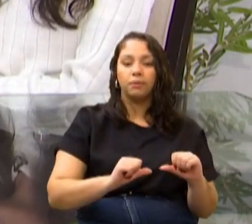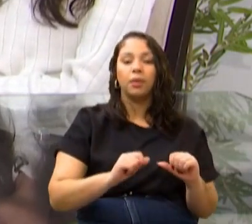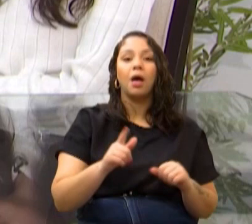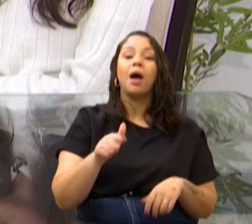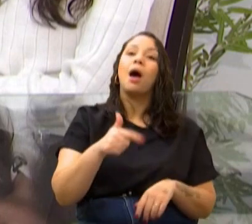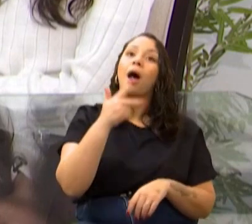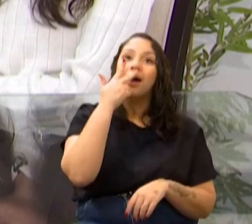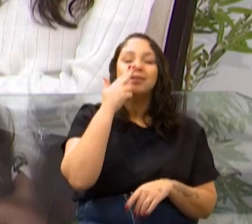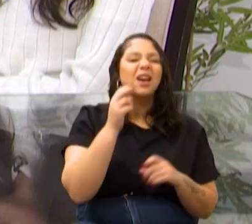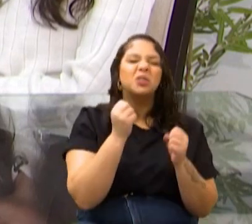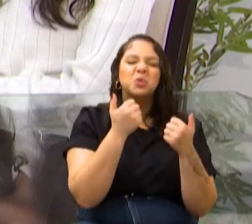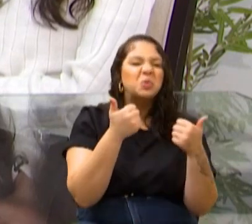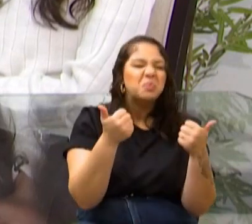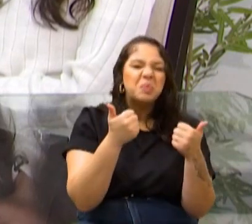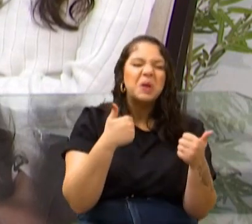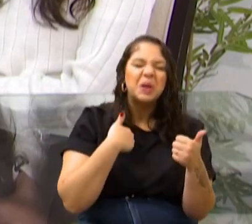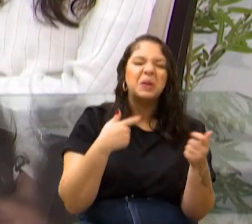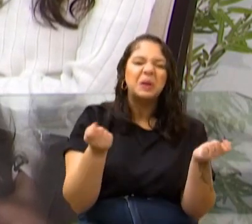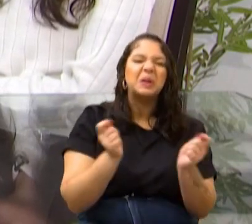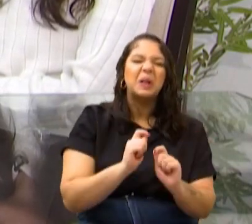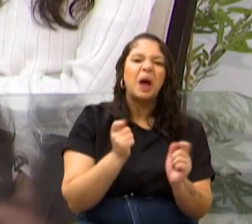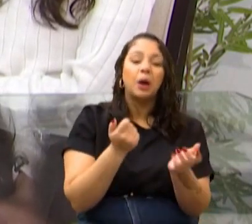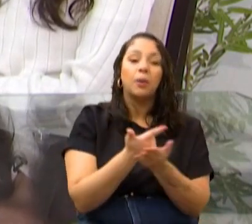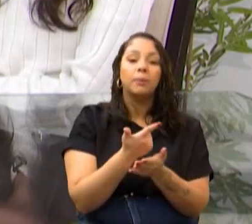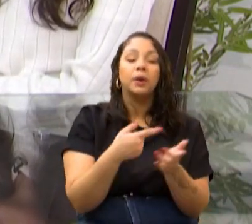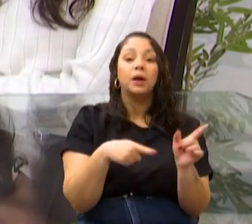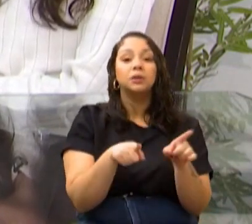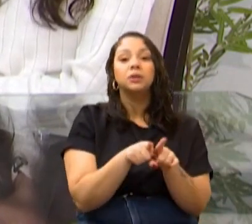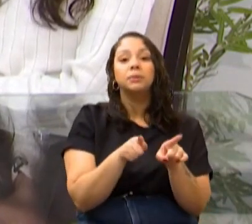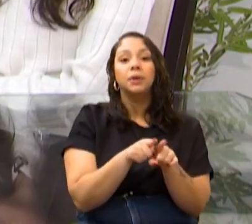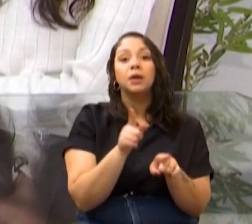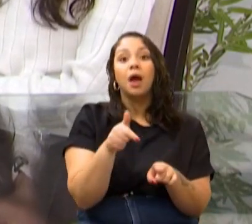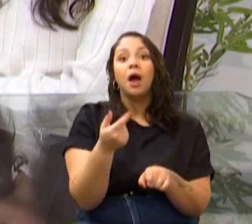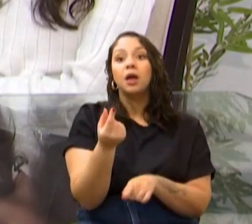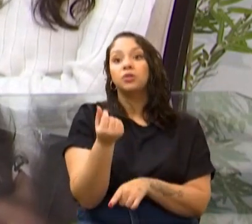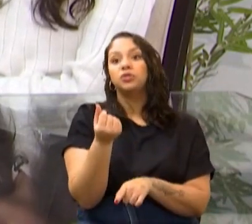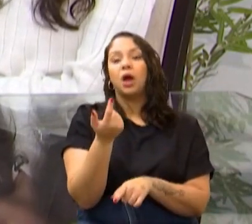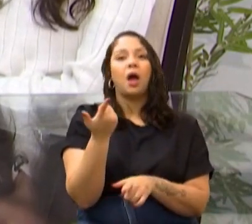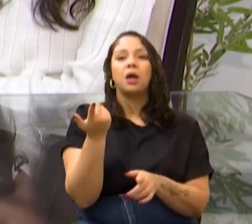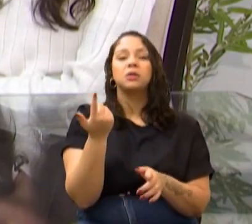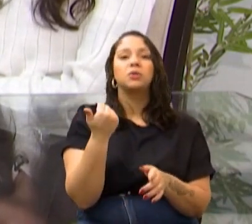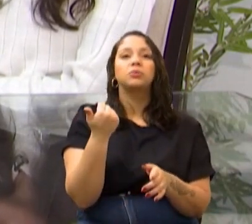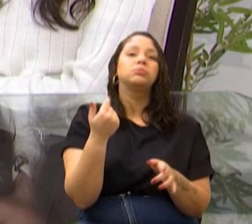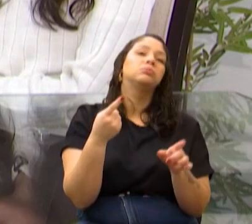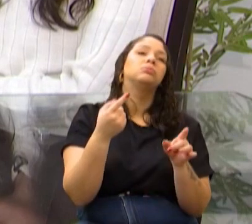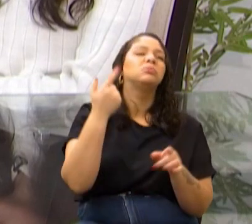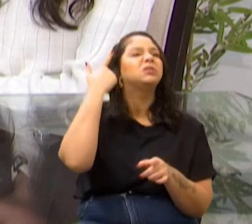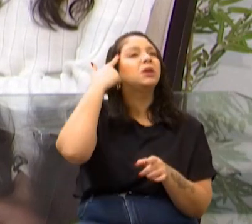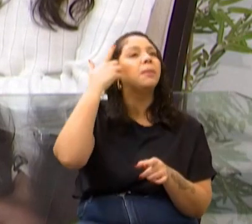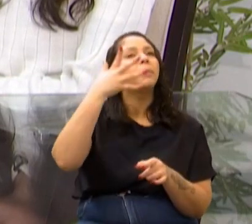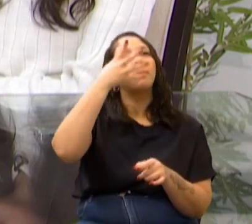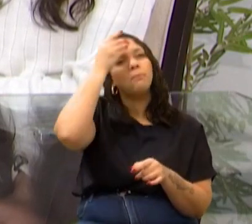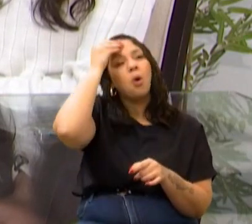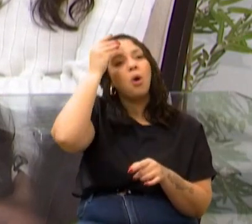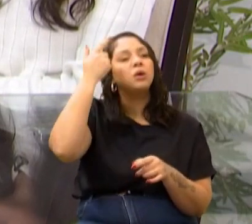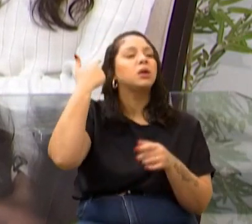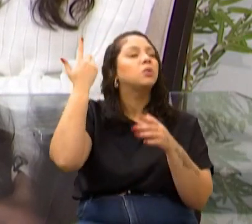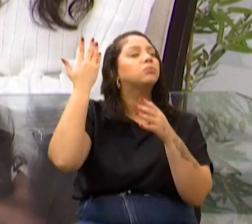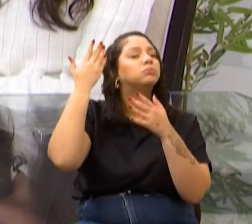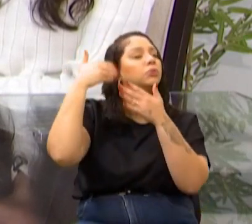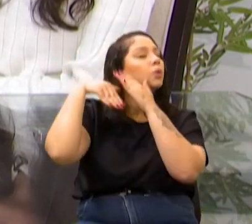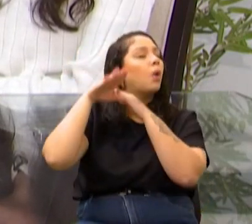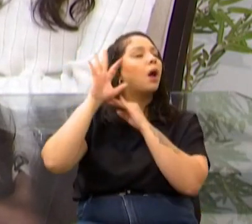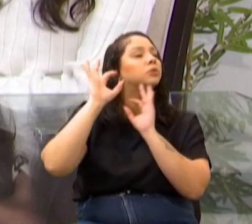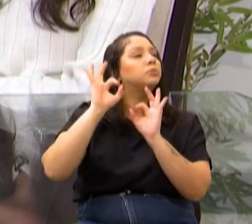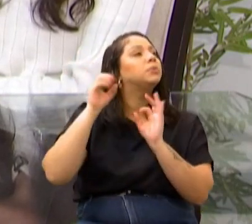pior. Então essa história de achar que está tudo bem e que eu dou conta, inclusive eu guardo tudo na cabeça, eu